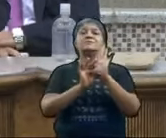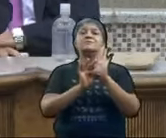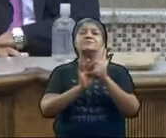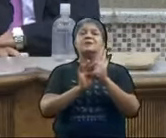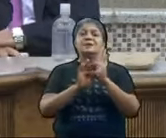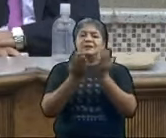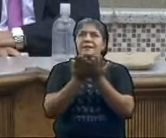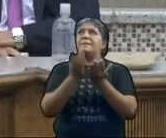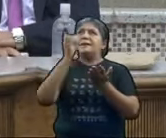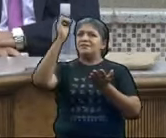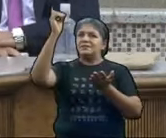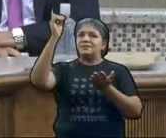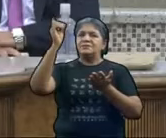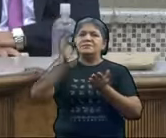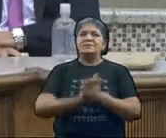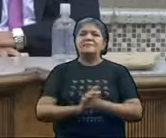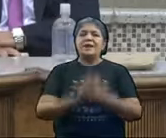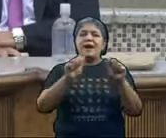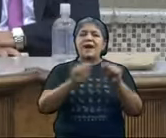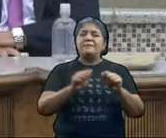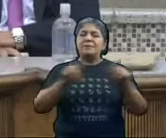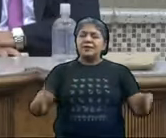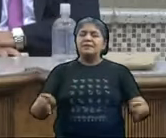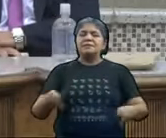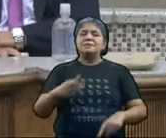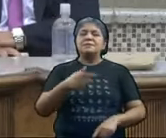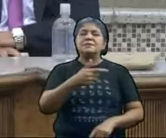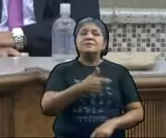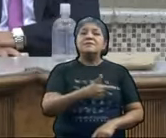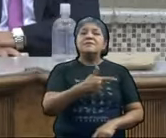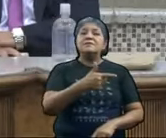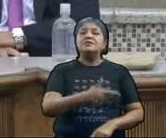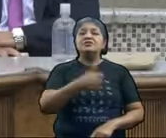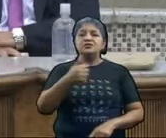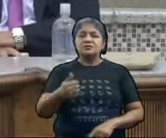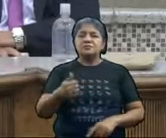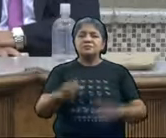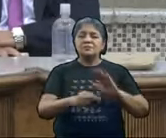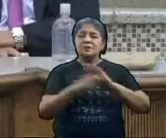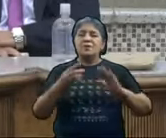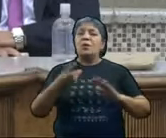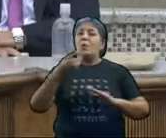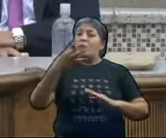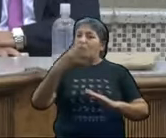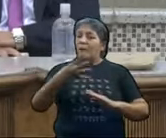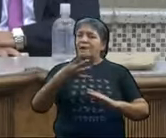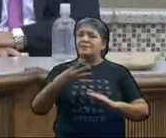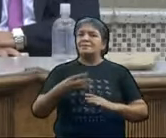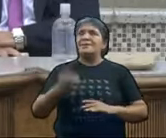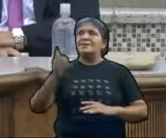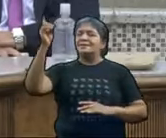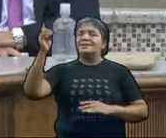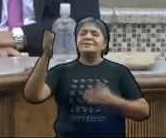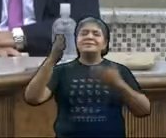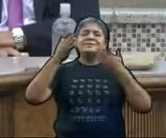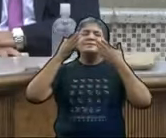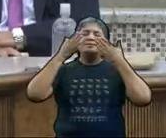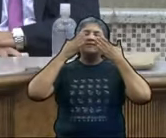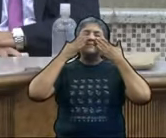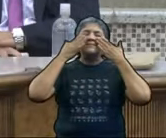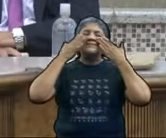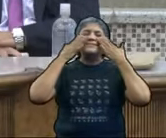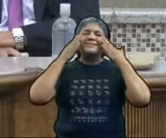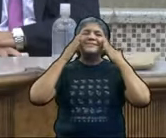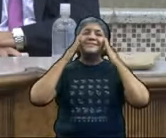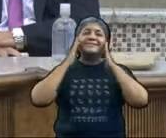sagrado. Em 21 de Apocalipse, capítulo 4, é o mesmo versículo que nós lemos. E Deus limpará dos vossos olhos toda lágrima,